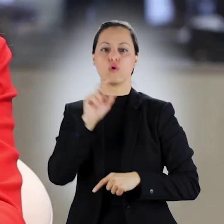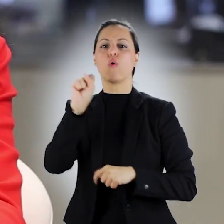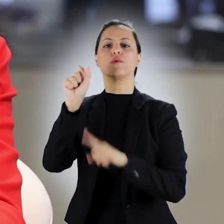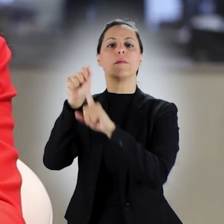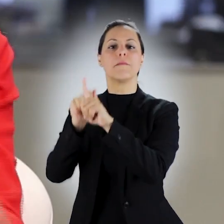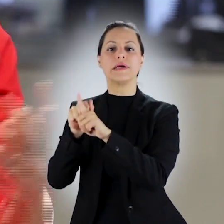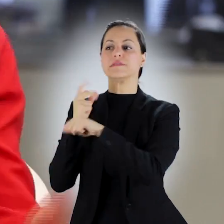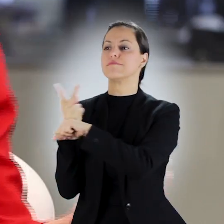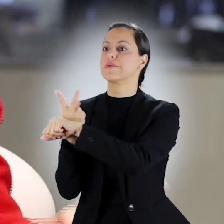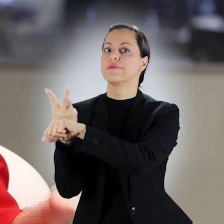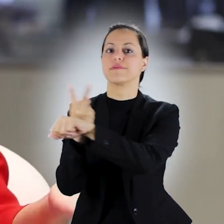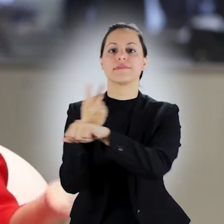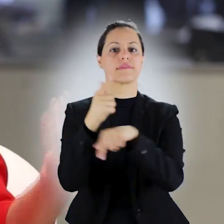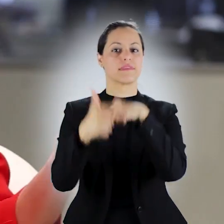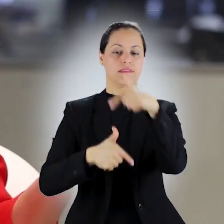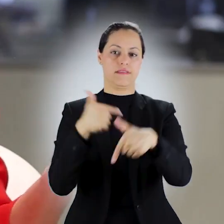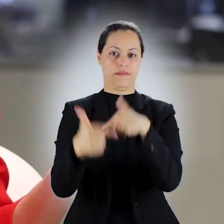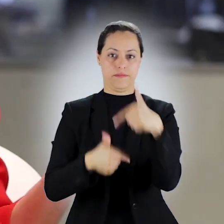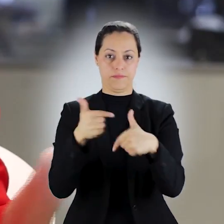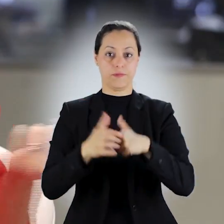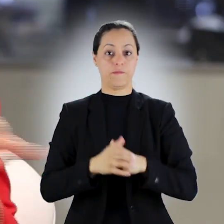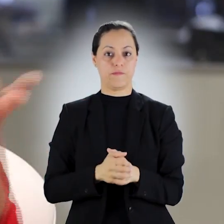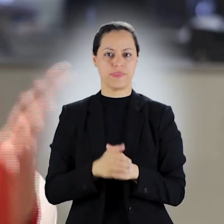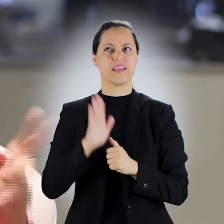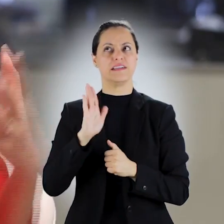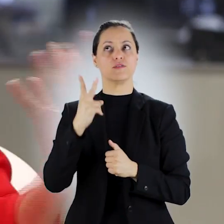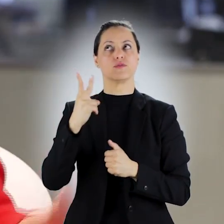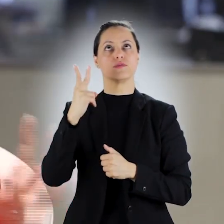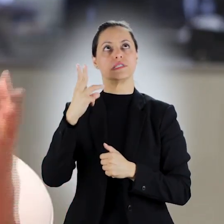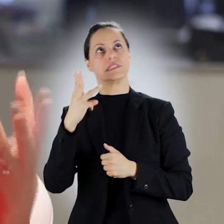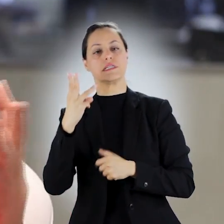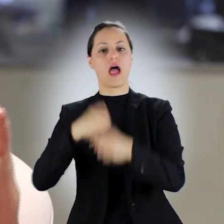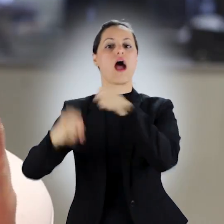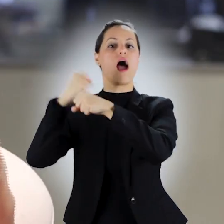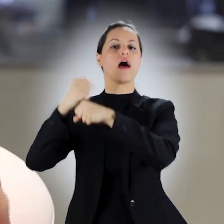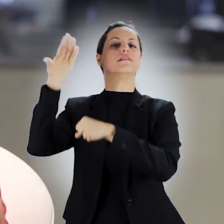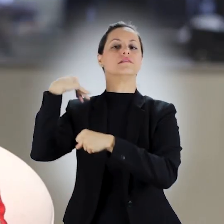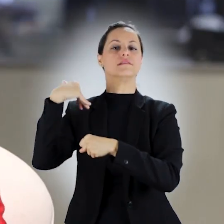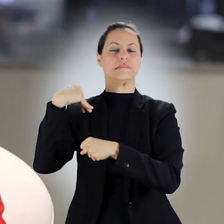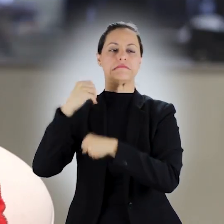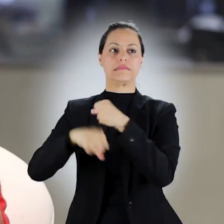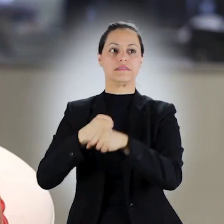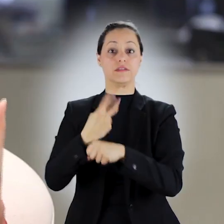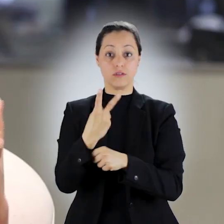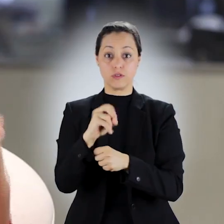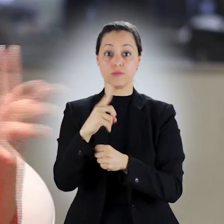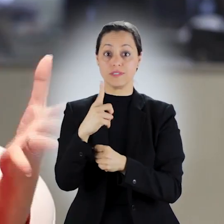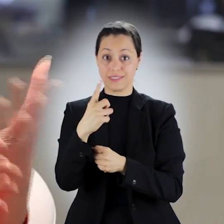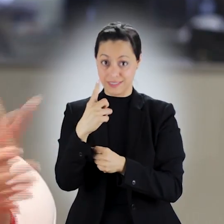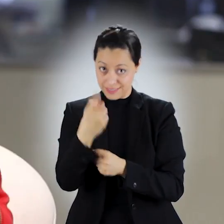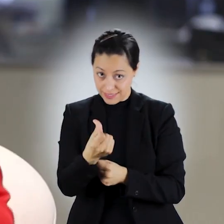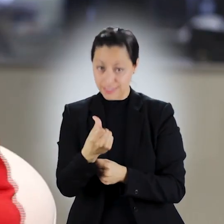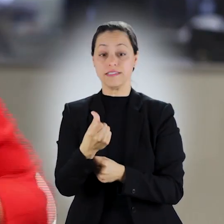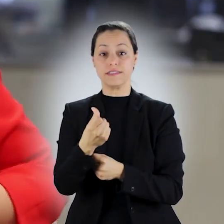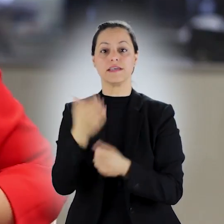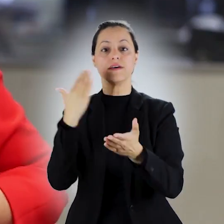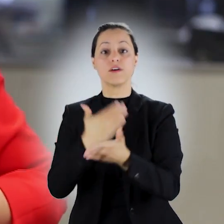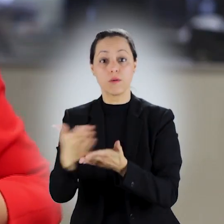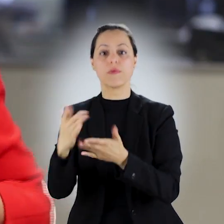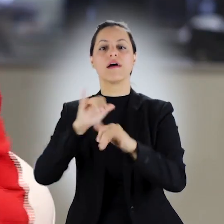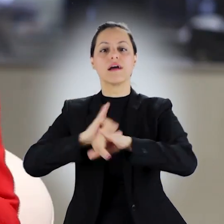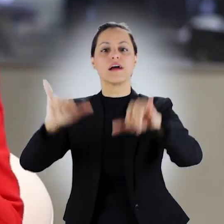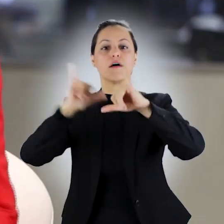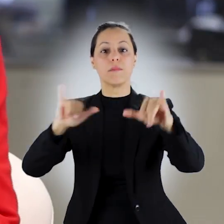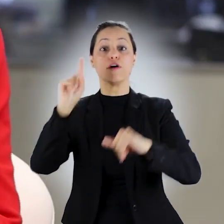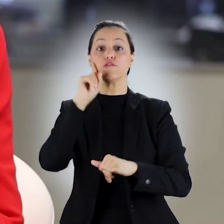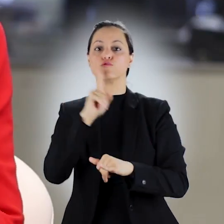trabalho. E isso faz 2, 3 anos. Foi em 2016 que a gente estruturou a campanha Surda Quem Fala em parceria com o publicitário Alexandre